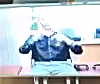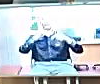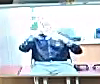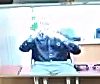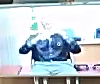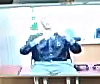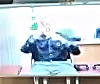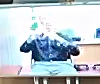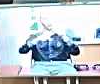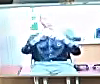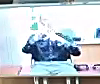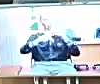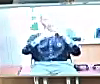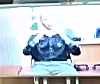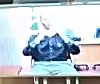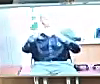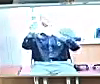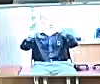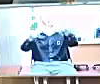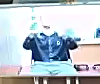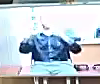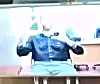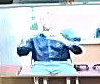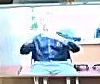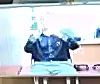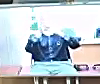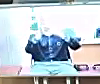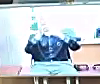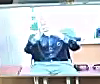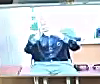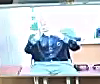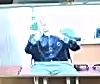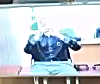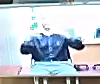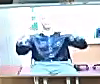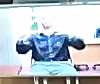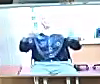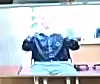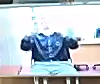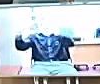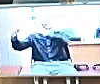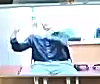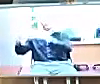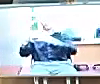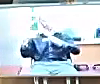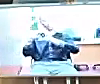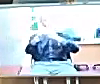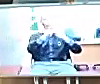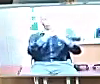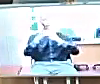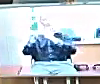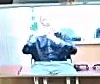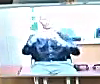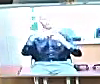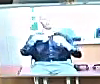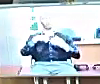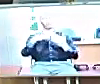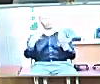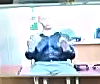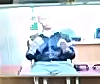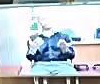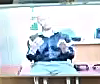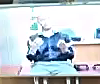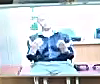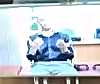perspectiva de de união mesmo entre as entidades ea gente possa somar nem quer dizer